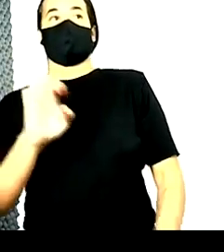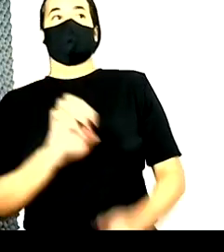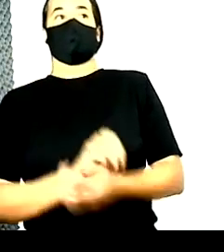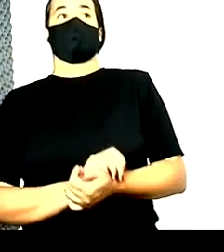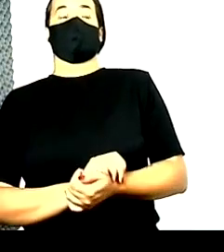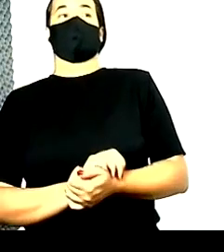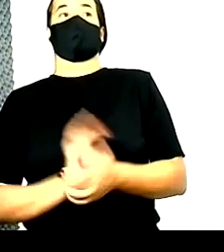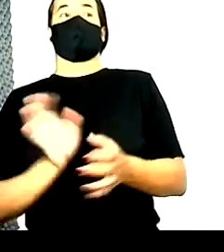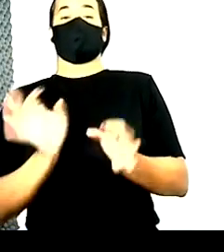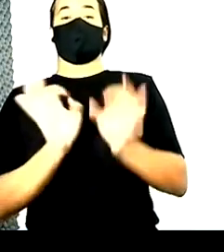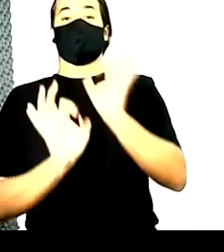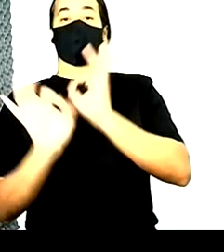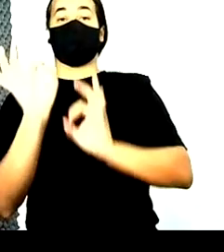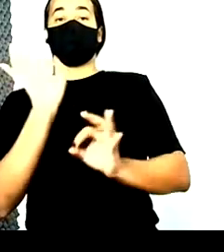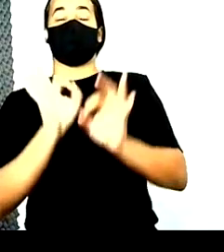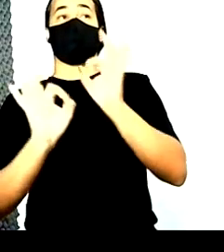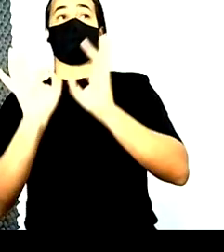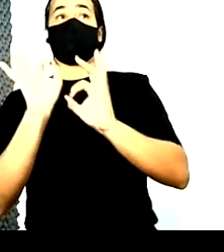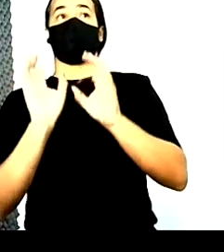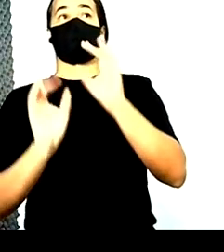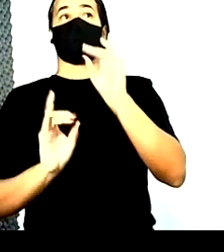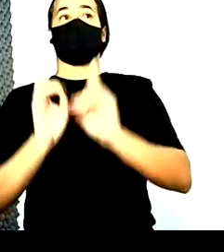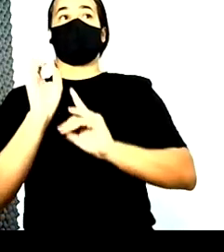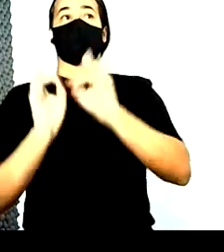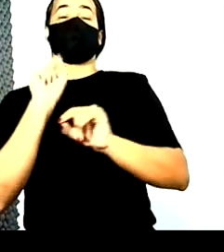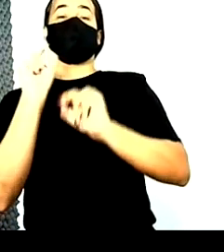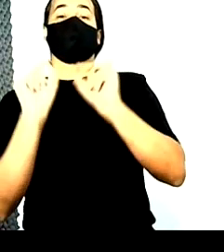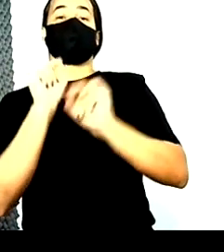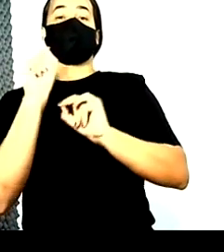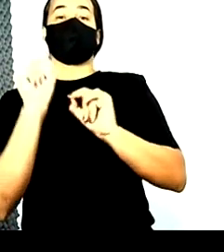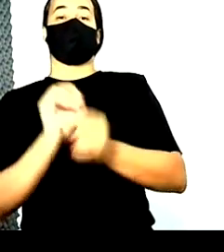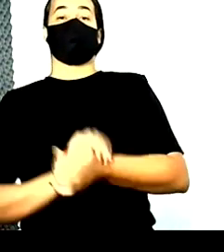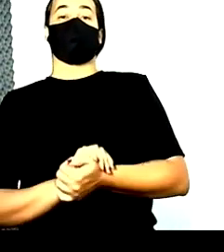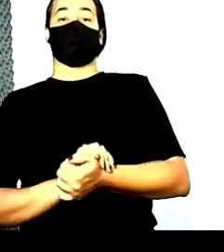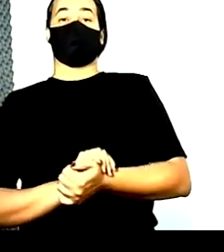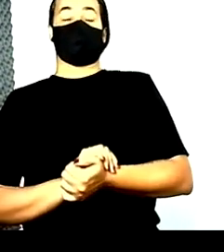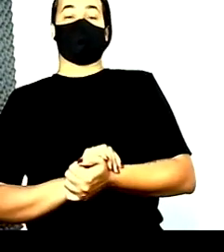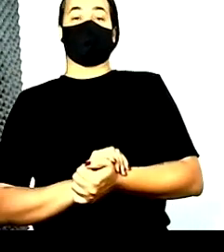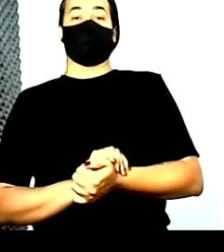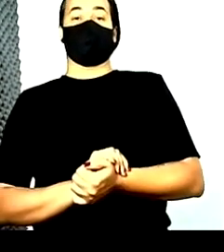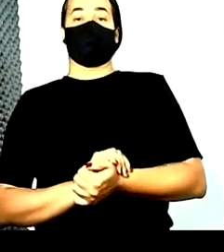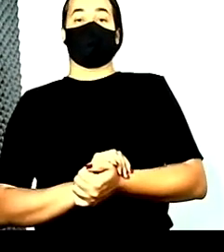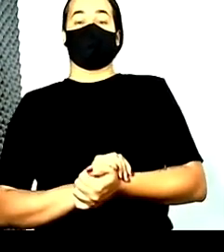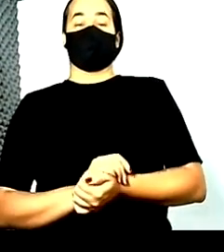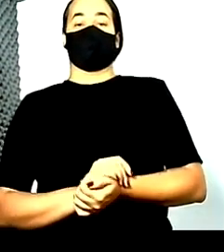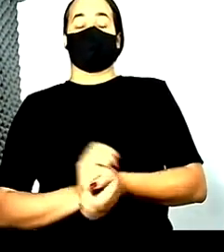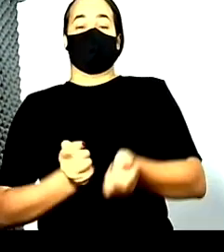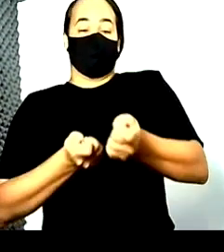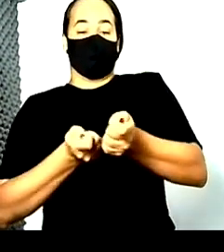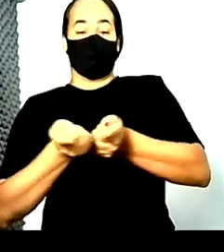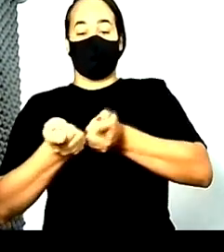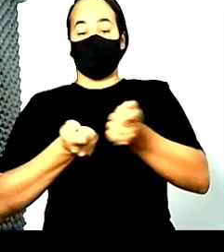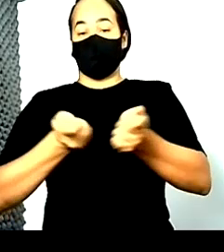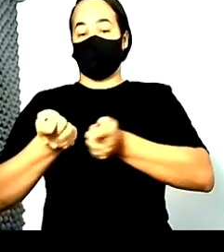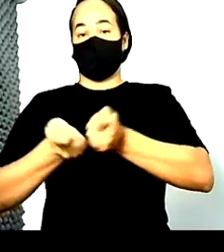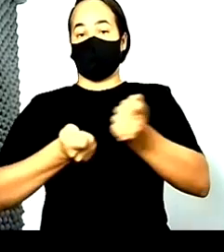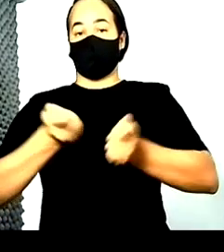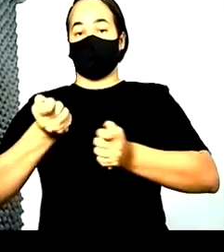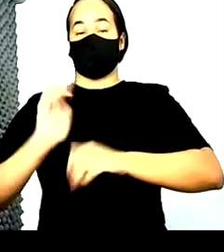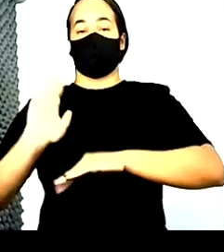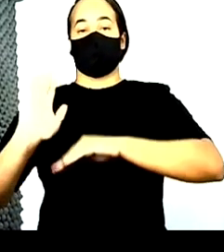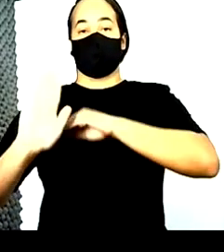a tiroxina. O que é a tiroxina? É o hormônio que vai controlar a velocidade